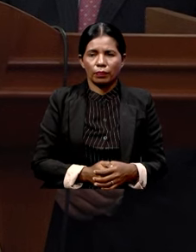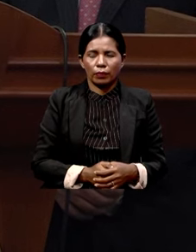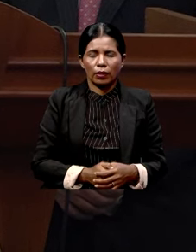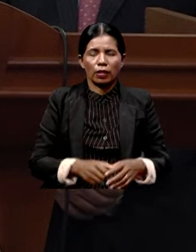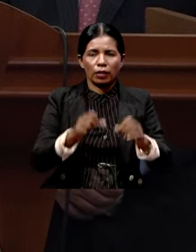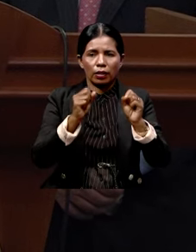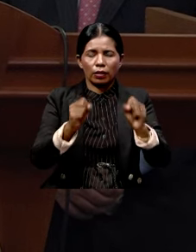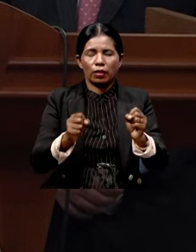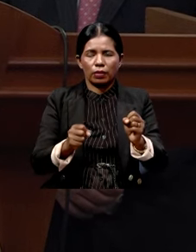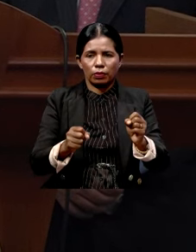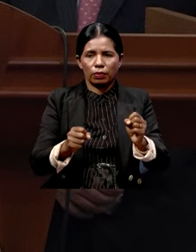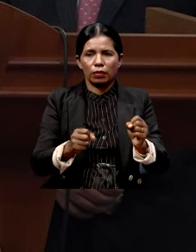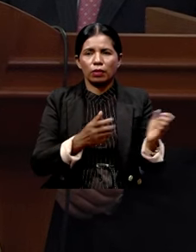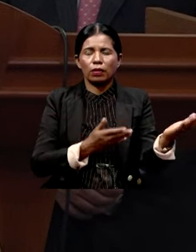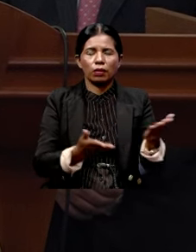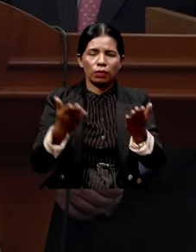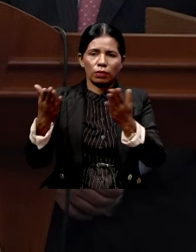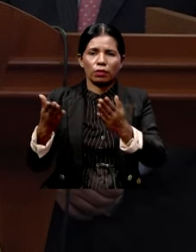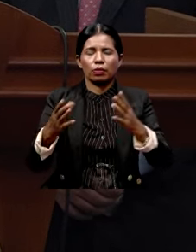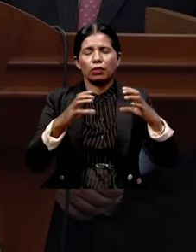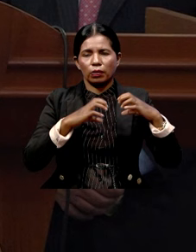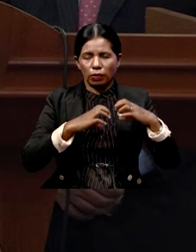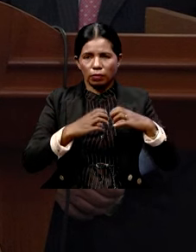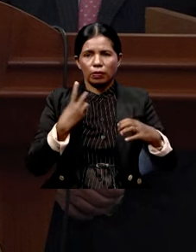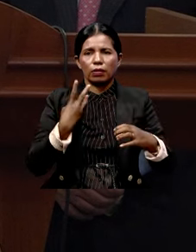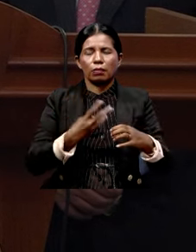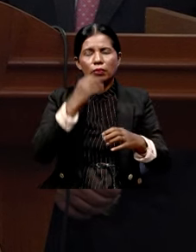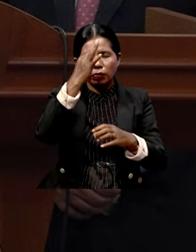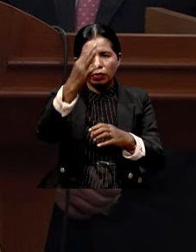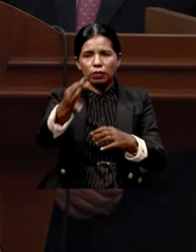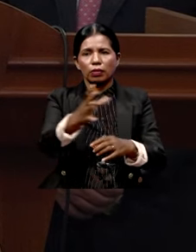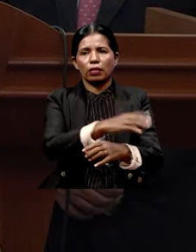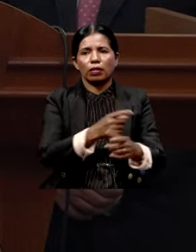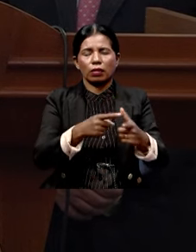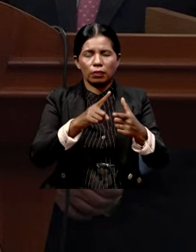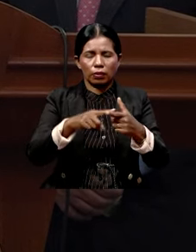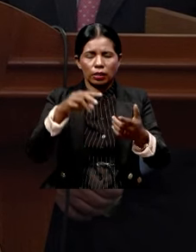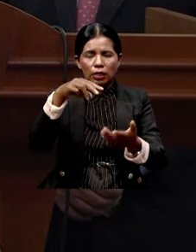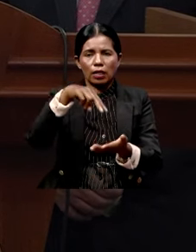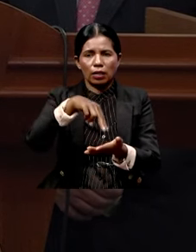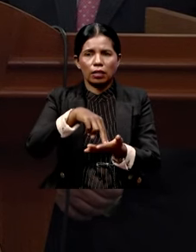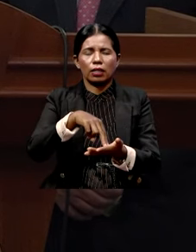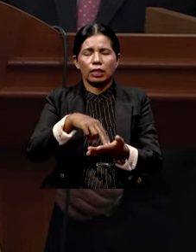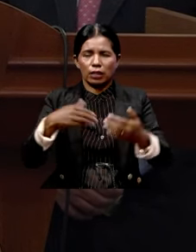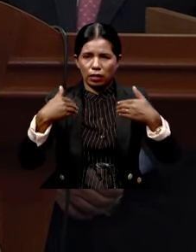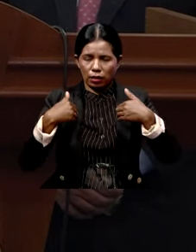para levar no coração como no futuro podemos também criar